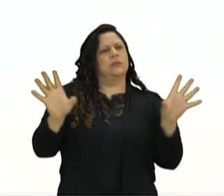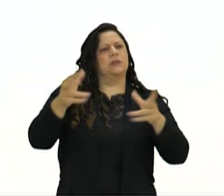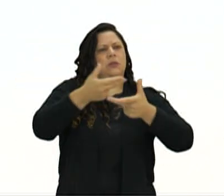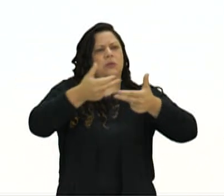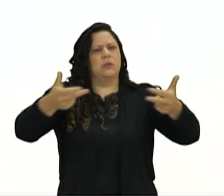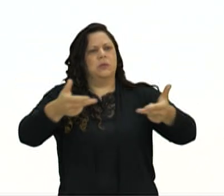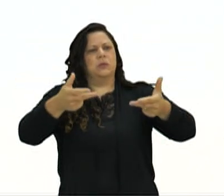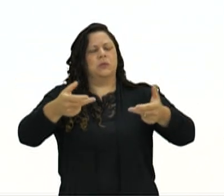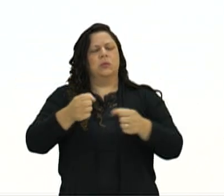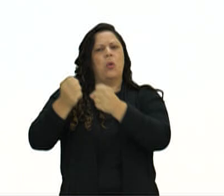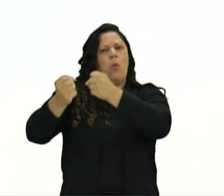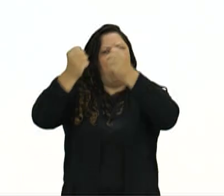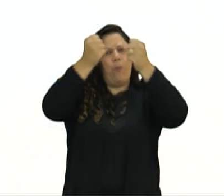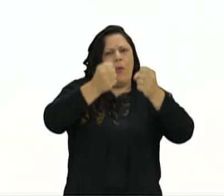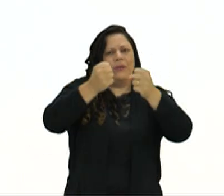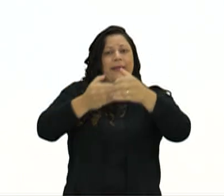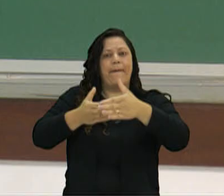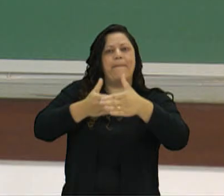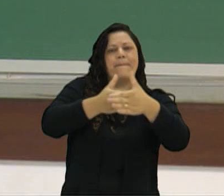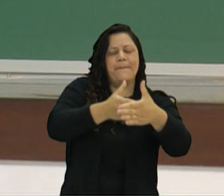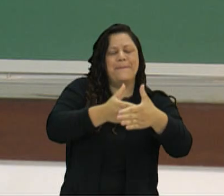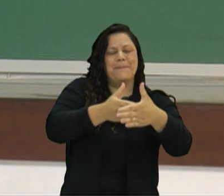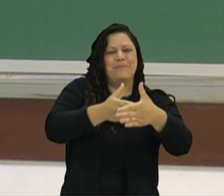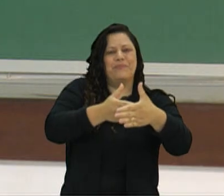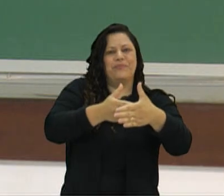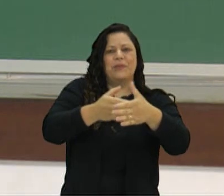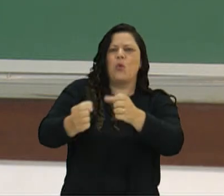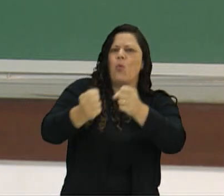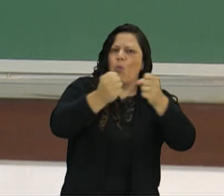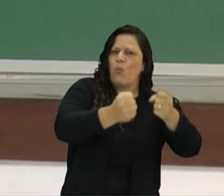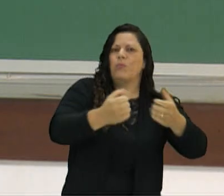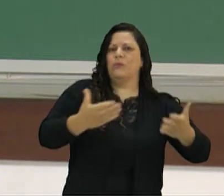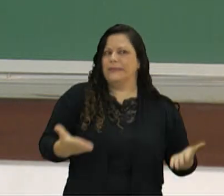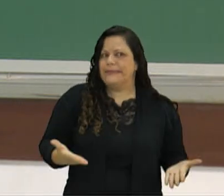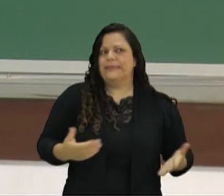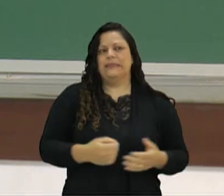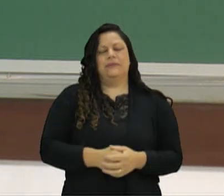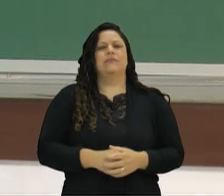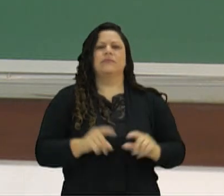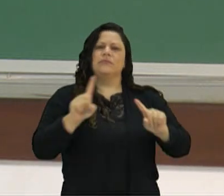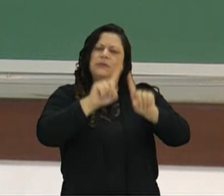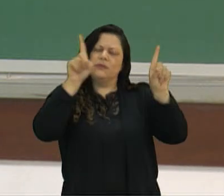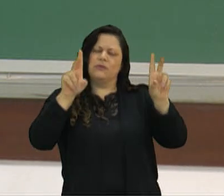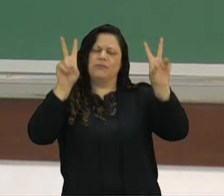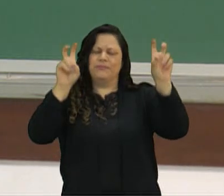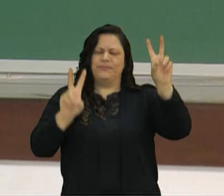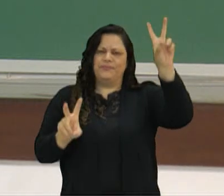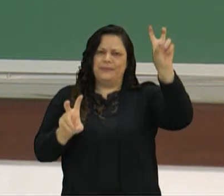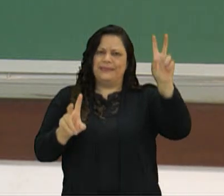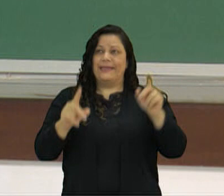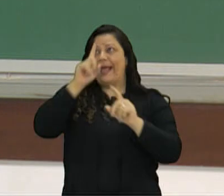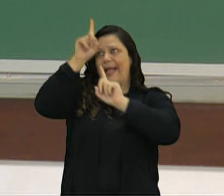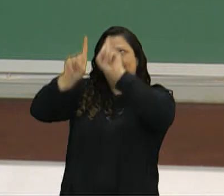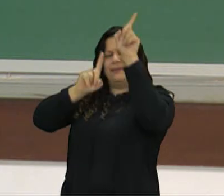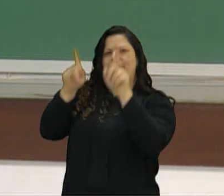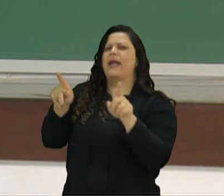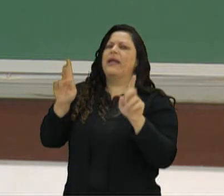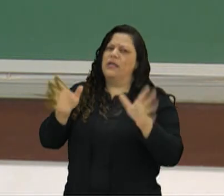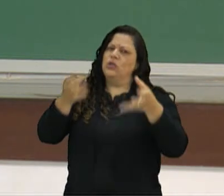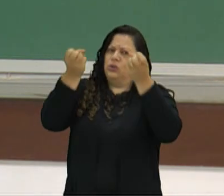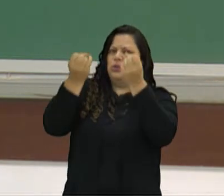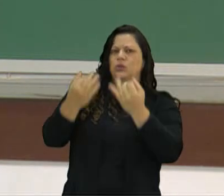poder freie o poder. Essa ideia, gente, a gente viu lá com o professor Alexandre e é uma ideia